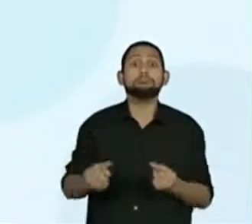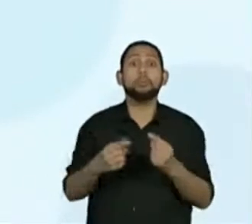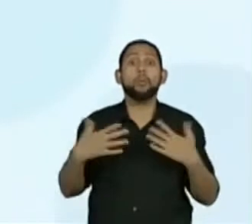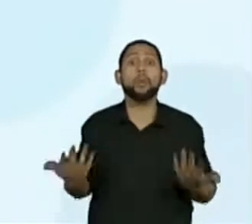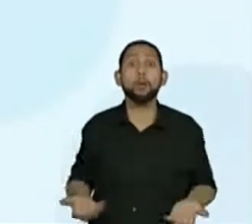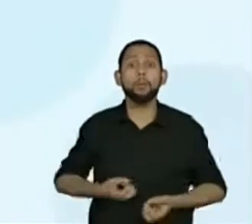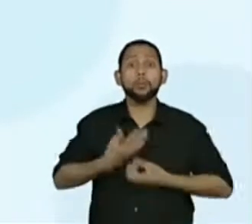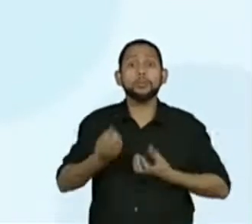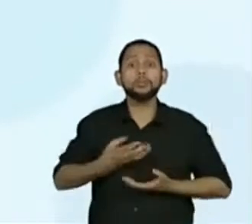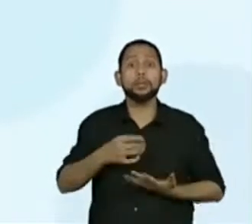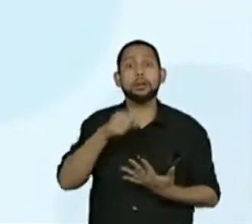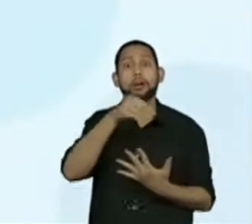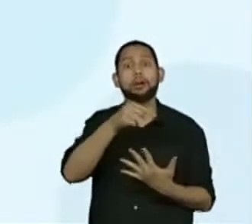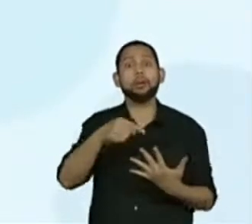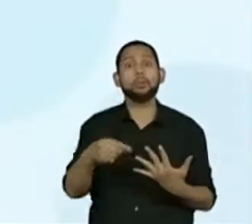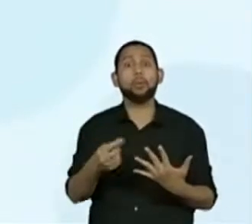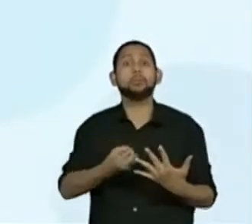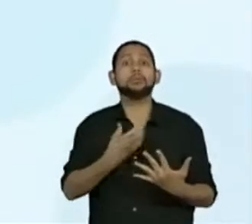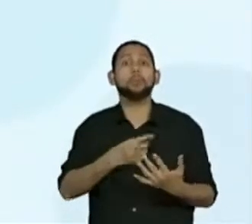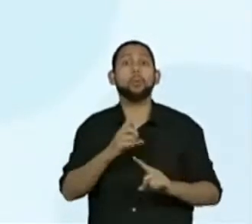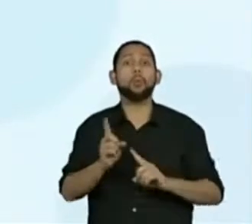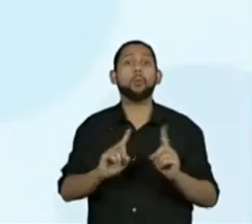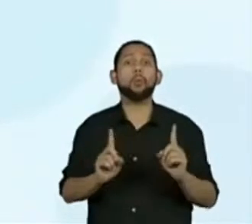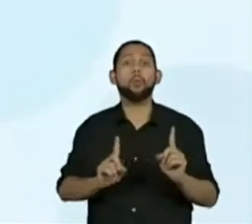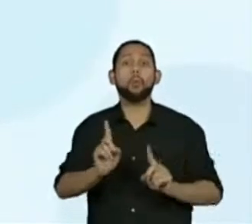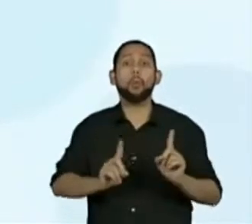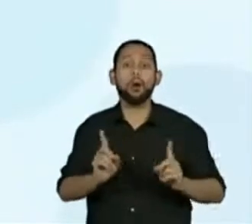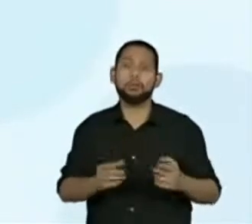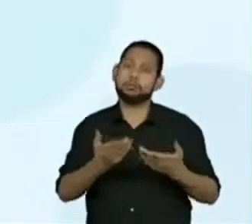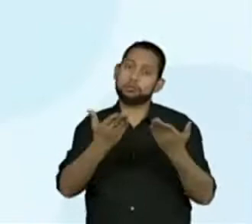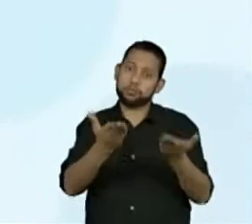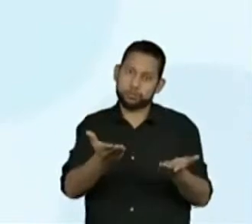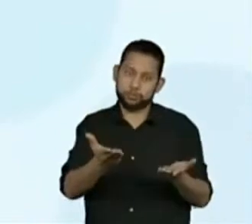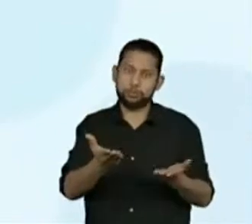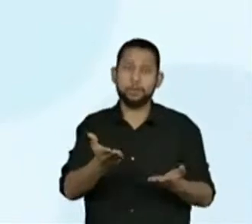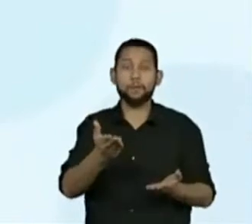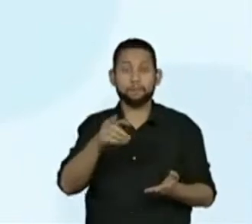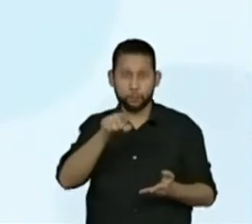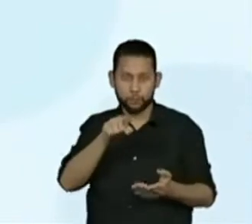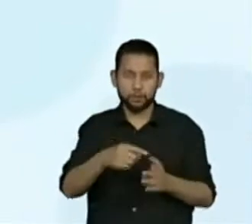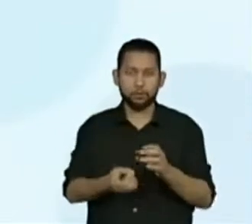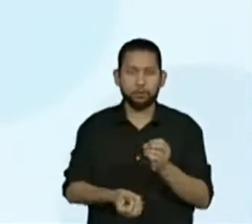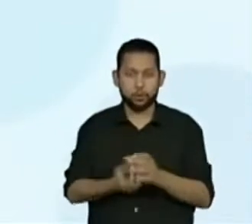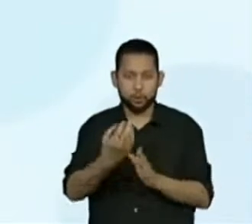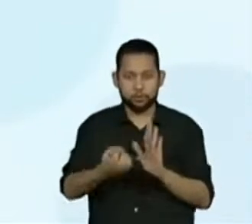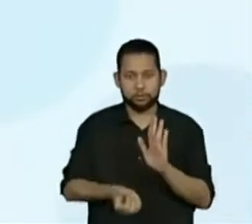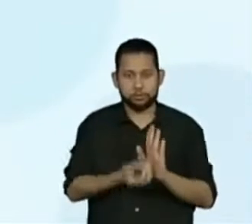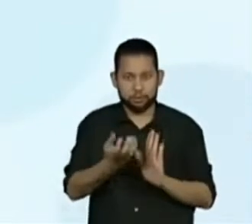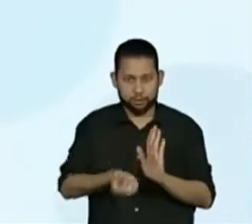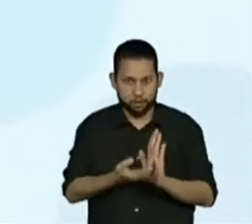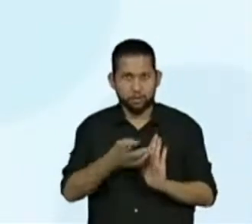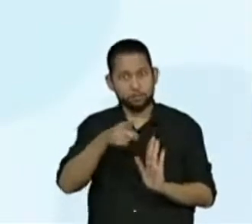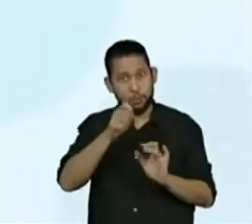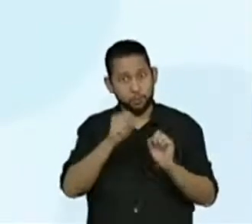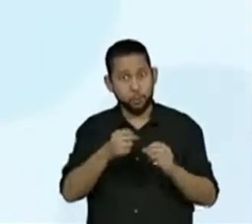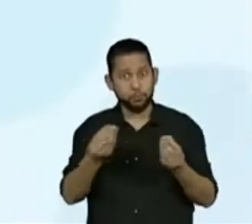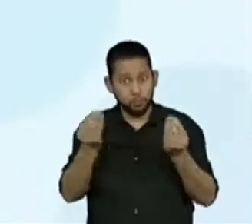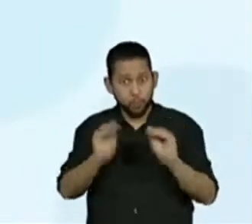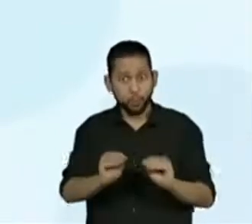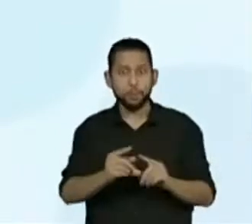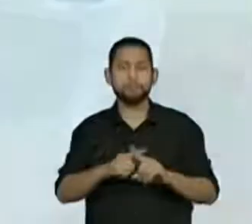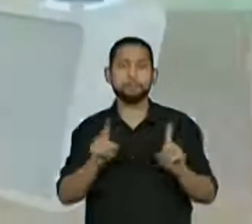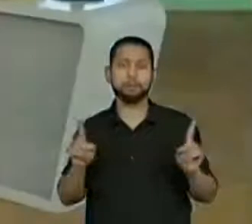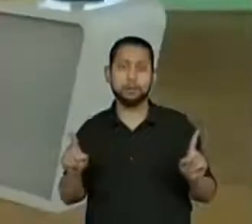porque isso porque essa seleção essa parte Quando vocês vão sarau é legal que vocês faça